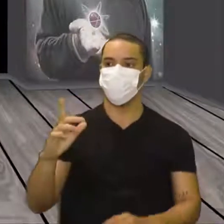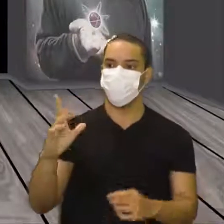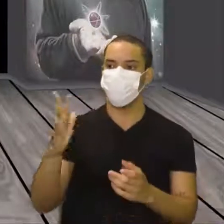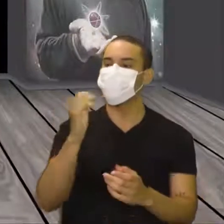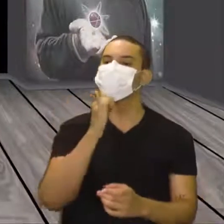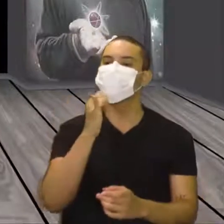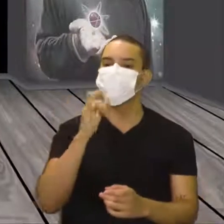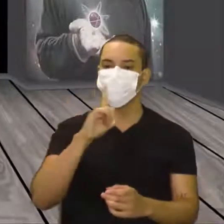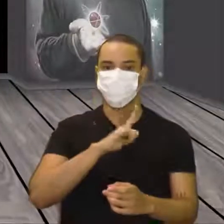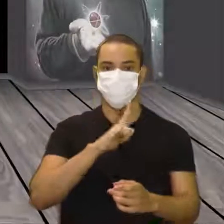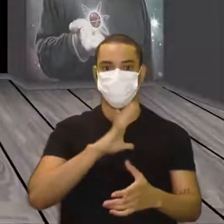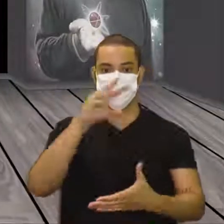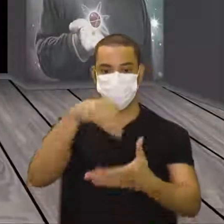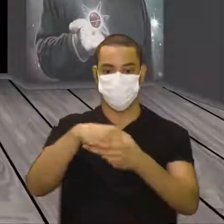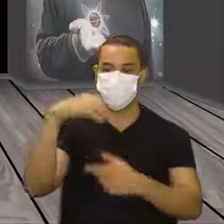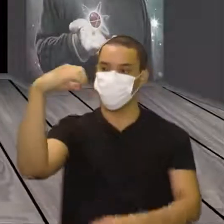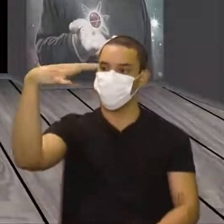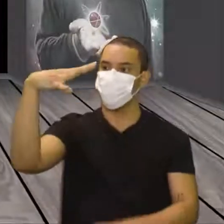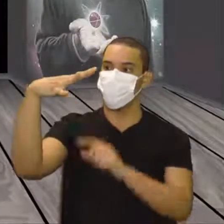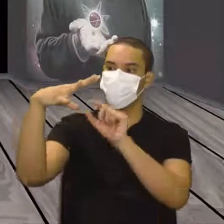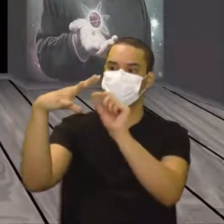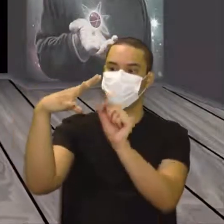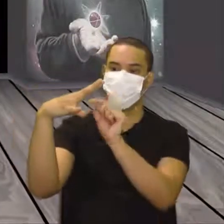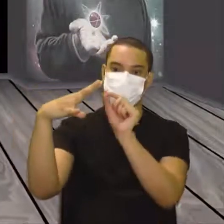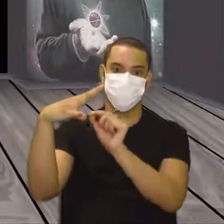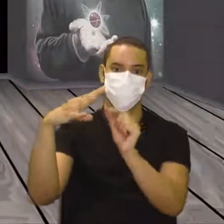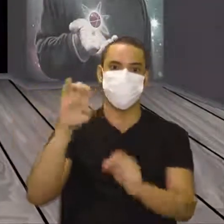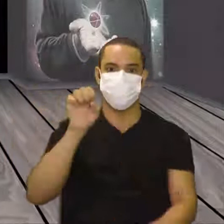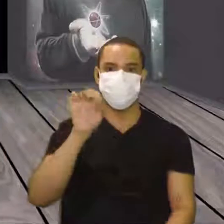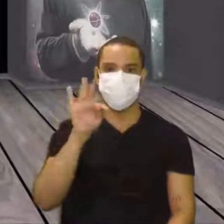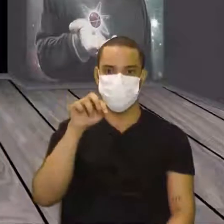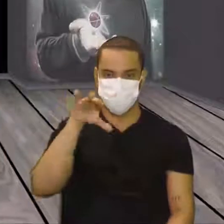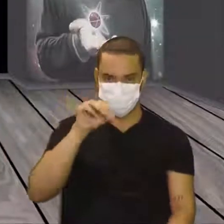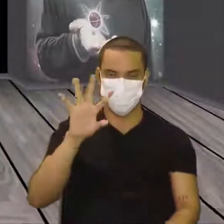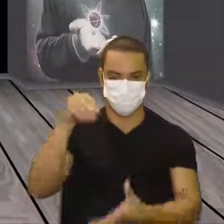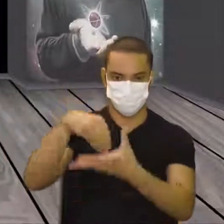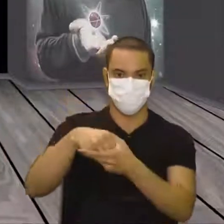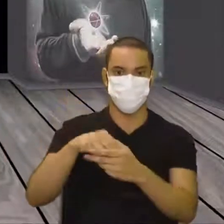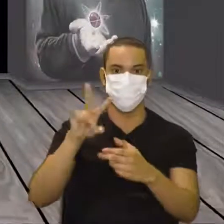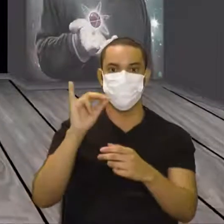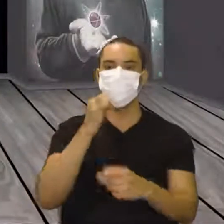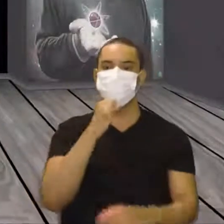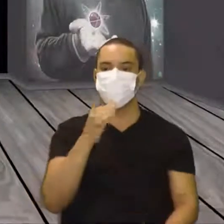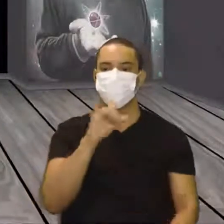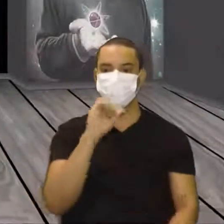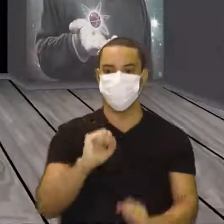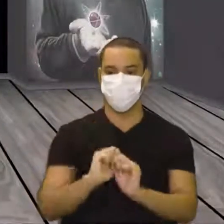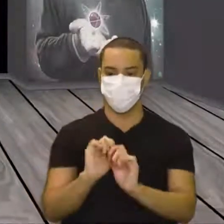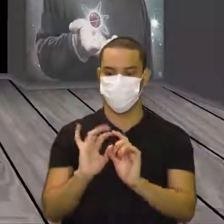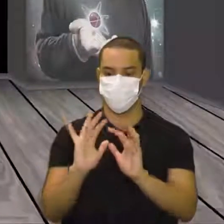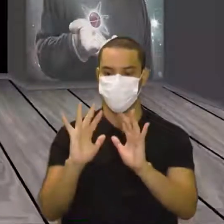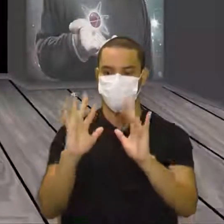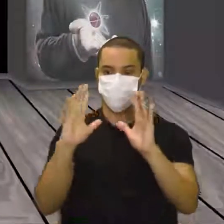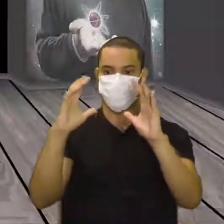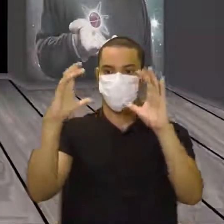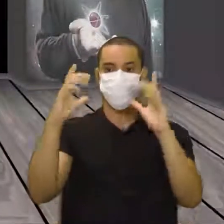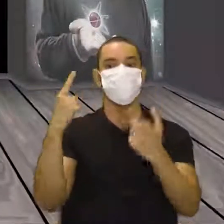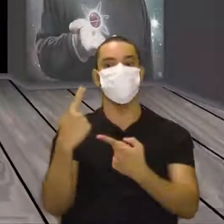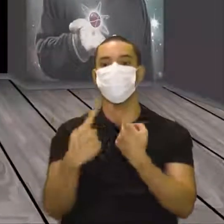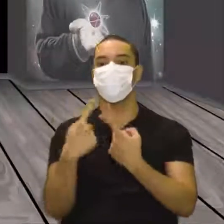a gente, dentro daquela lâmpadazinha tem um filamento tungstênio, né? Você vai ali passar a corrente, vai energizar